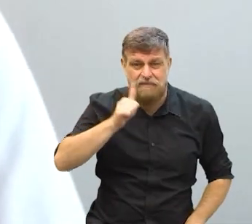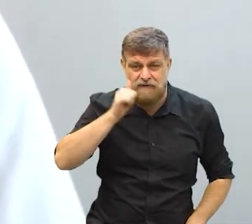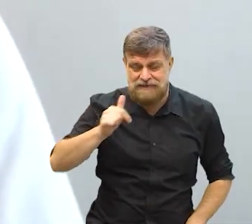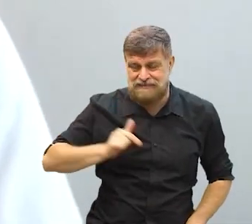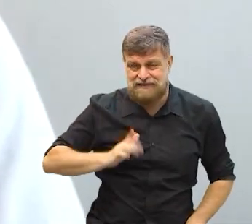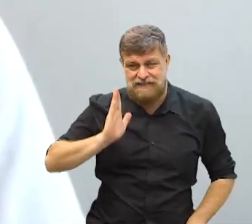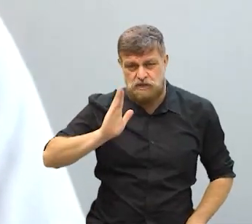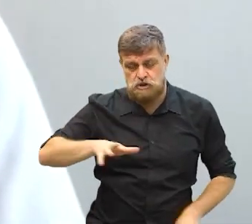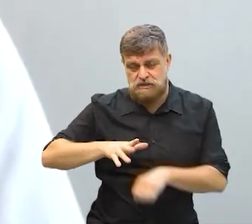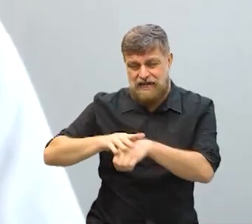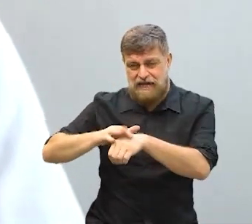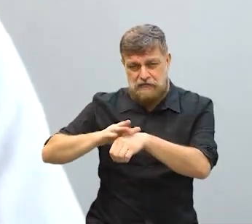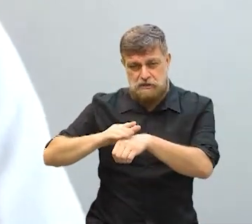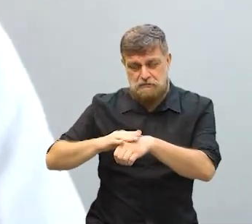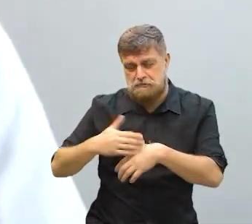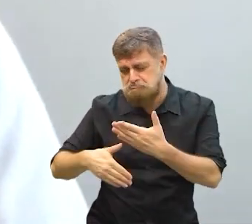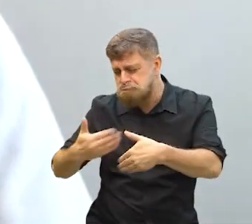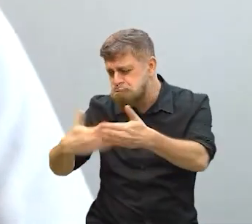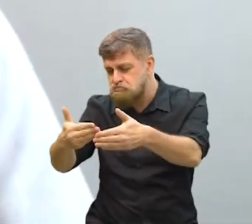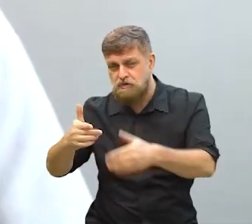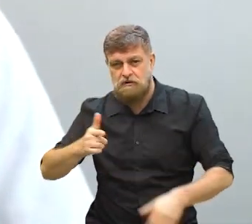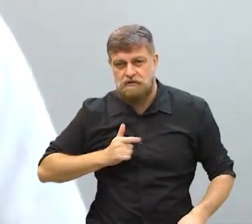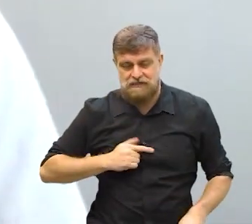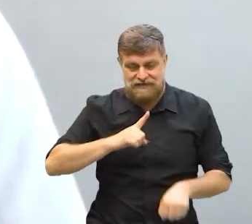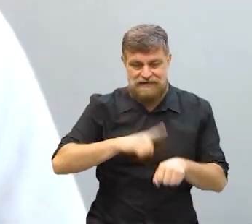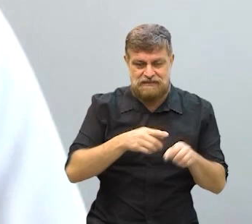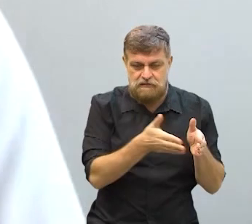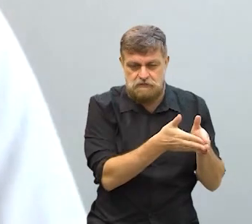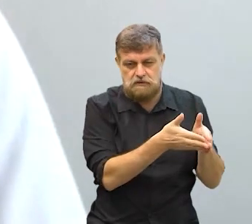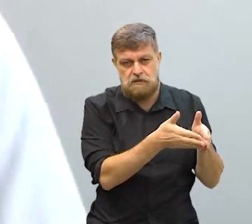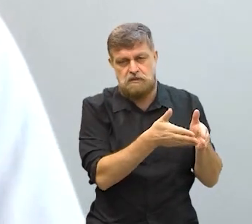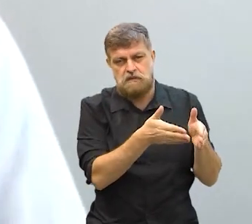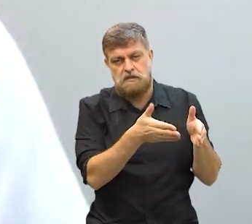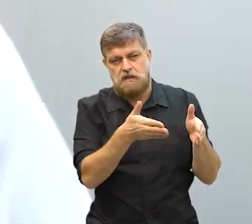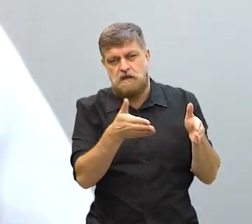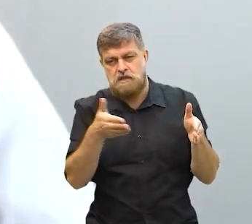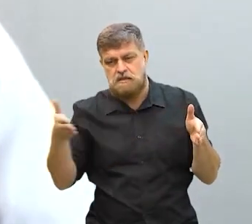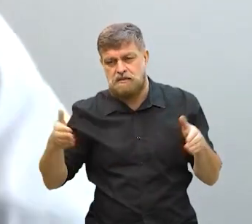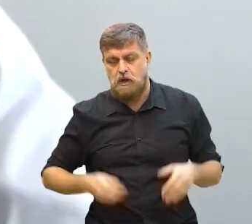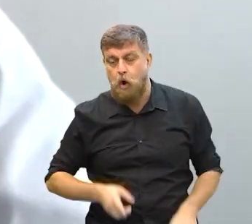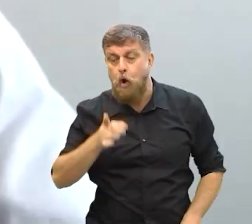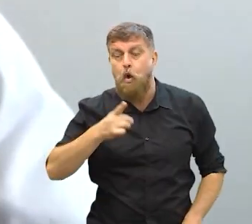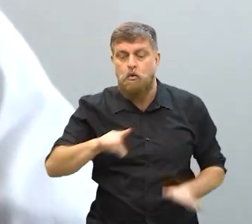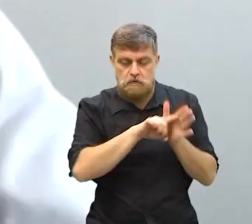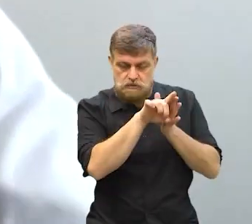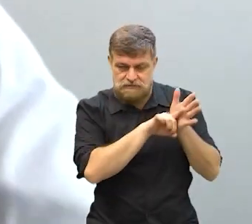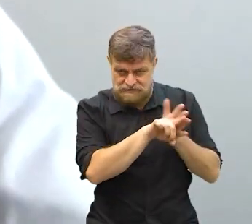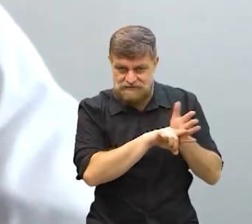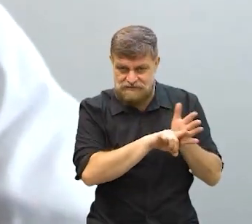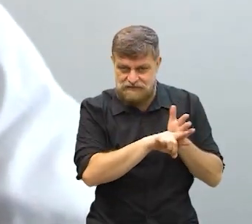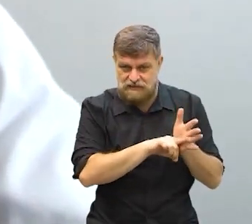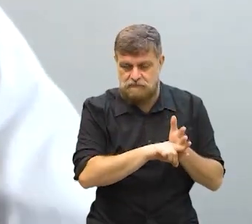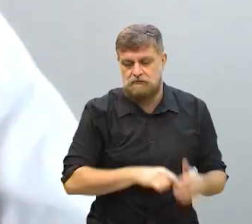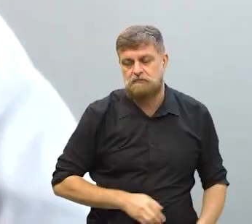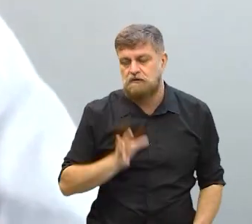nas doenças avançadas é que a gente tem uma lacuna, como eu havia mencionado, em relação ao último exame, ou quando que o último exame